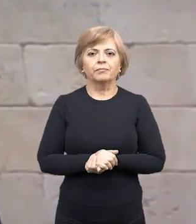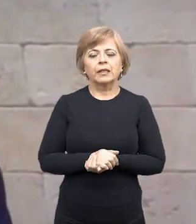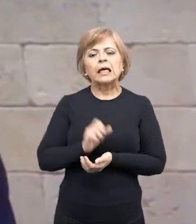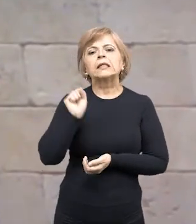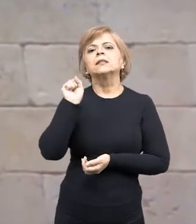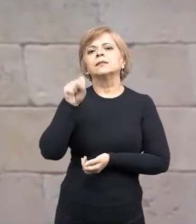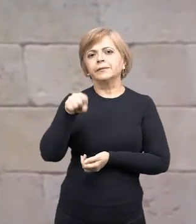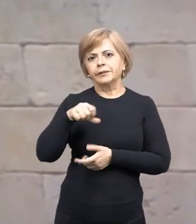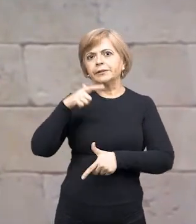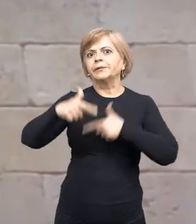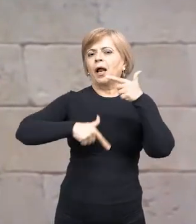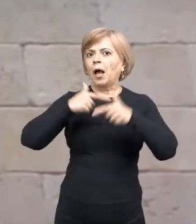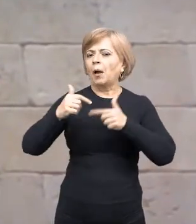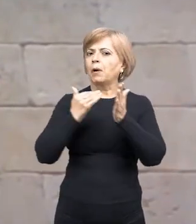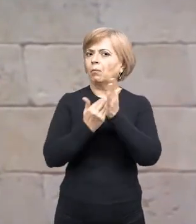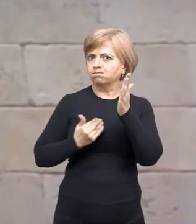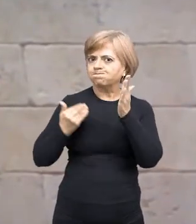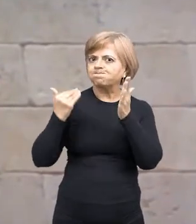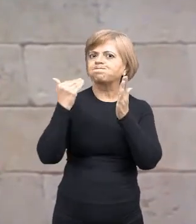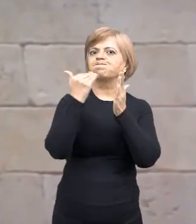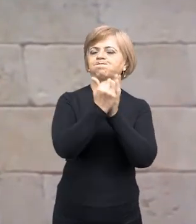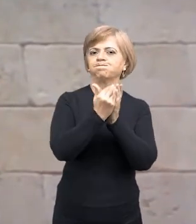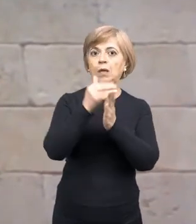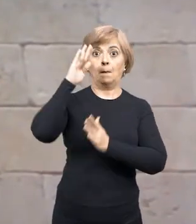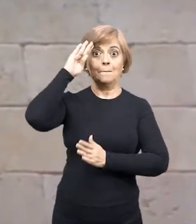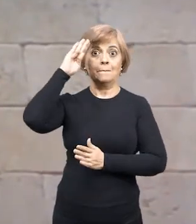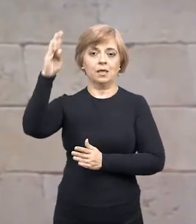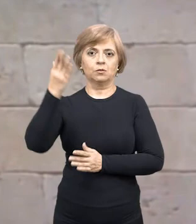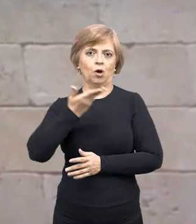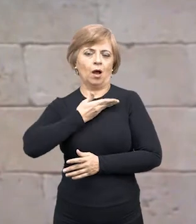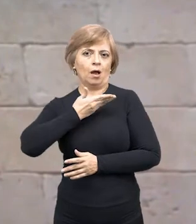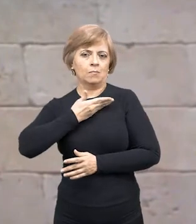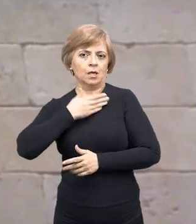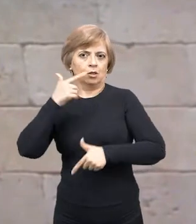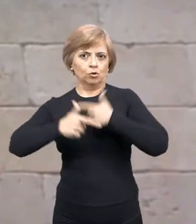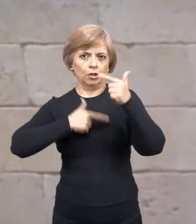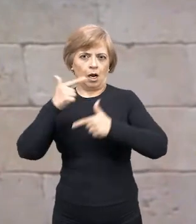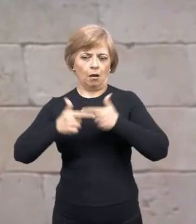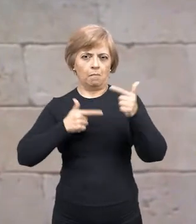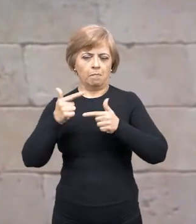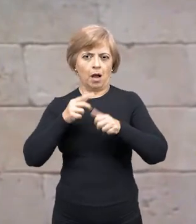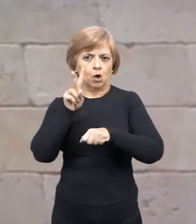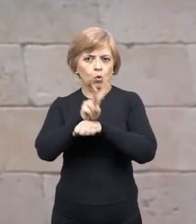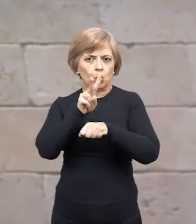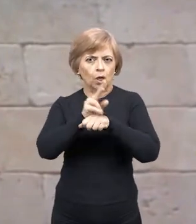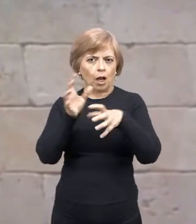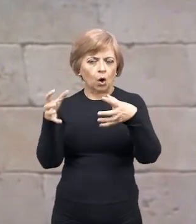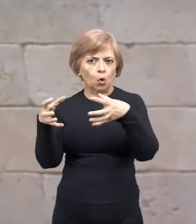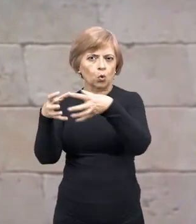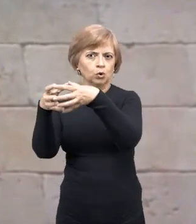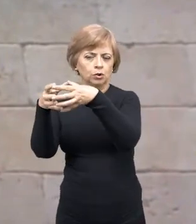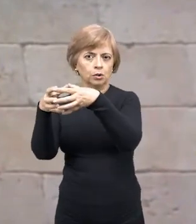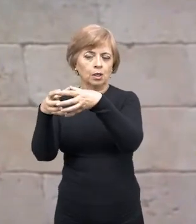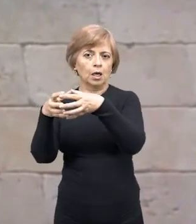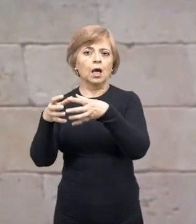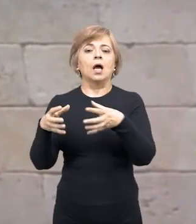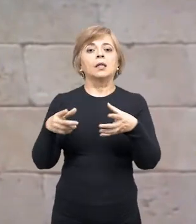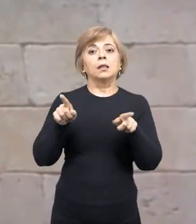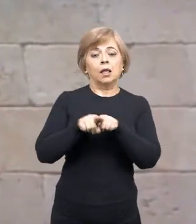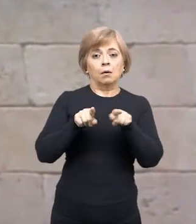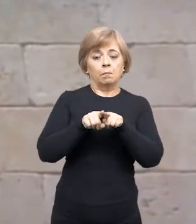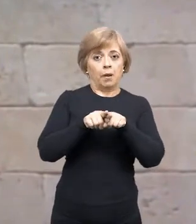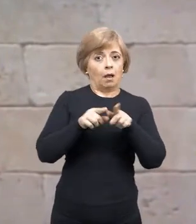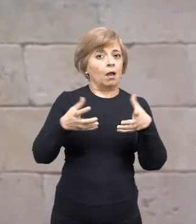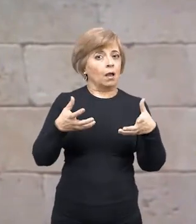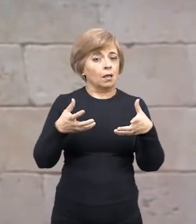Sim, certamente. Principalmente os colegas que trabalham nessa parte de tutela coletiva, não só da saúde, mas com